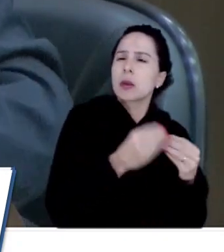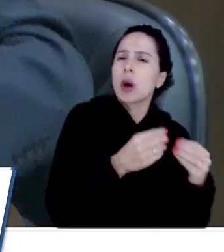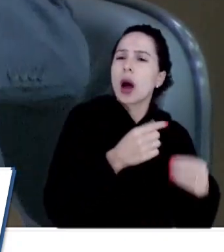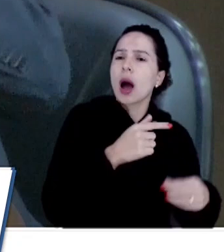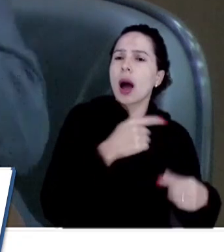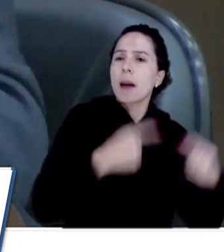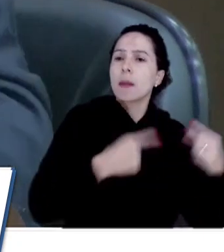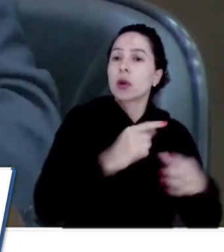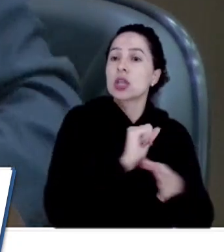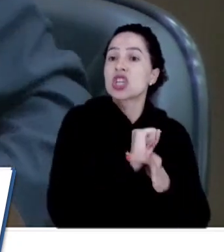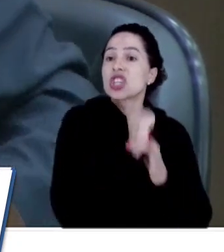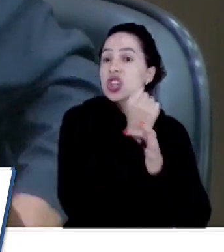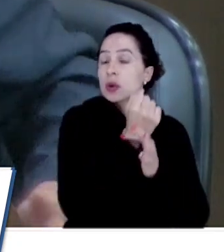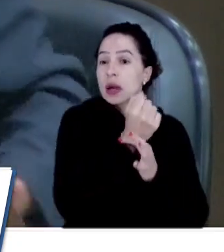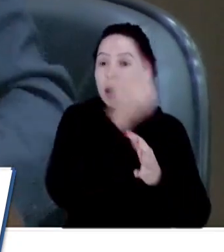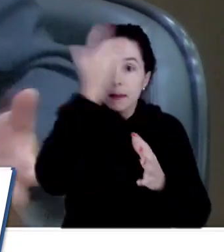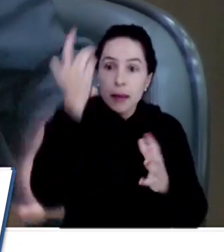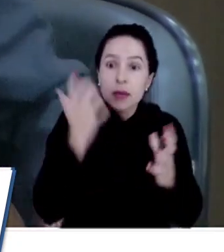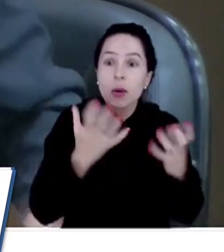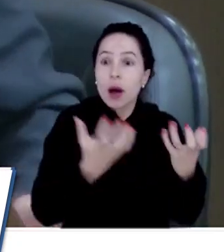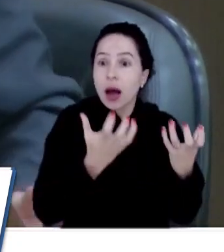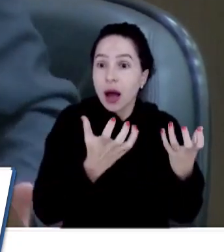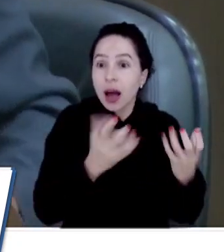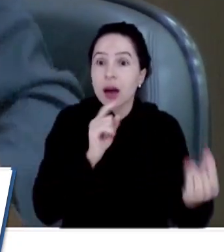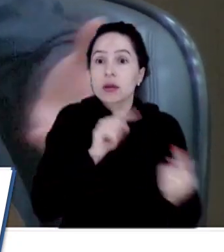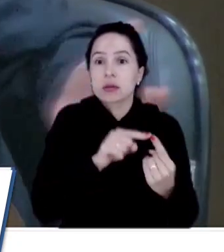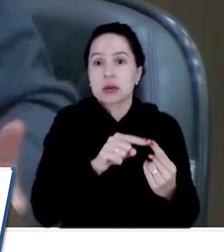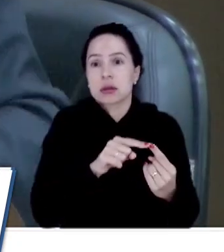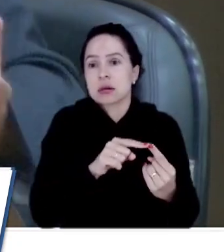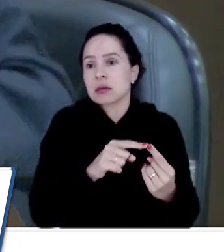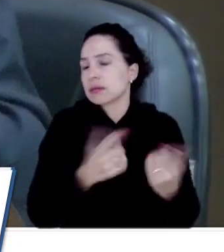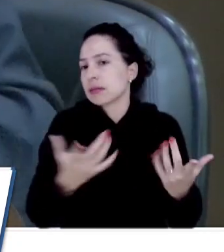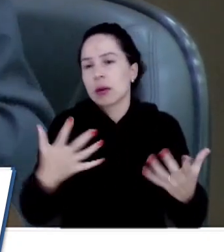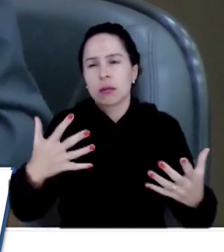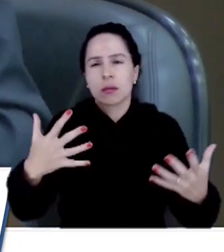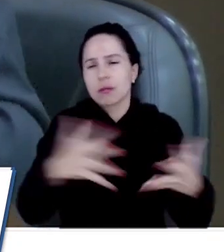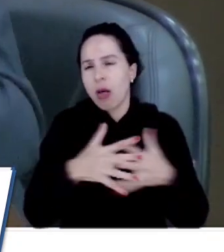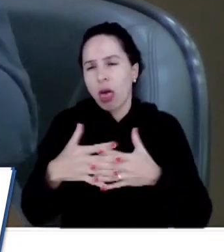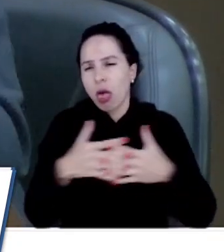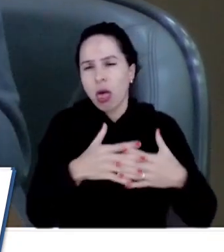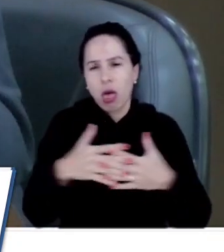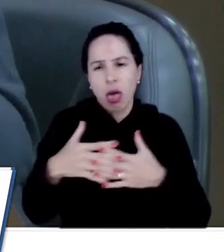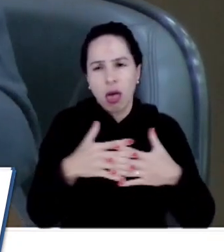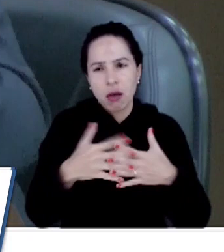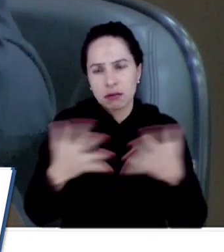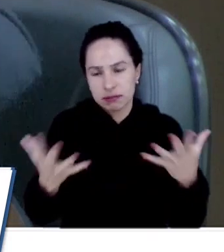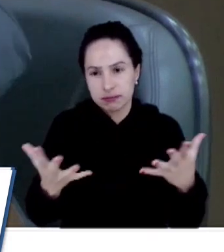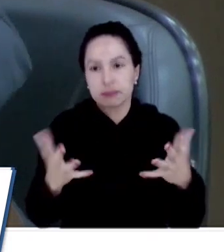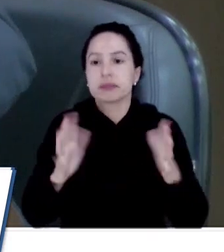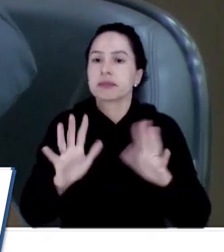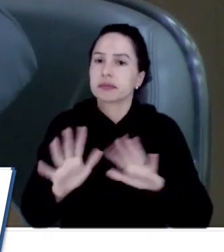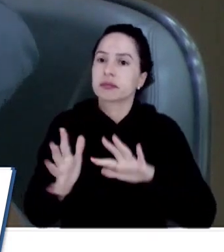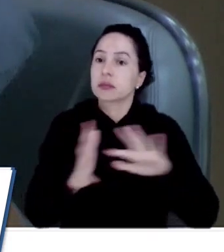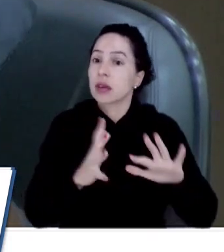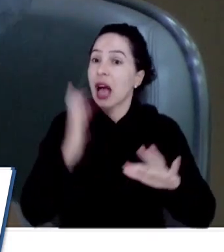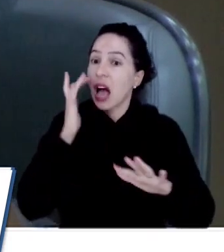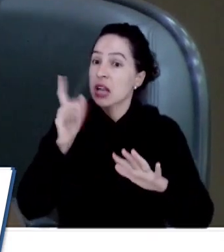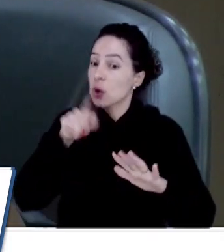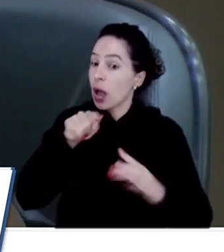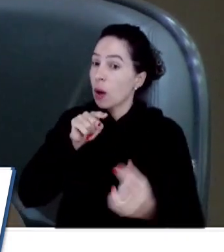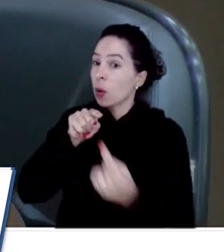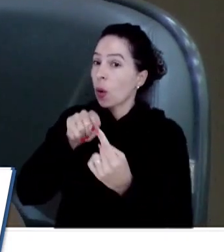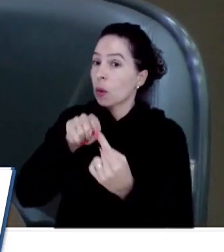de segurança que o pessoal da Vila Formosa está pedindo. Então houve uma confusão aquele dia. Então eu acho que esse é o caminho.